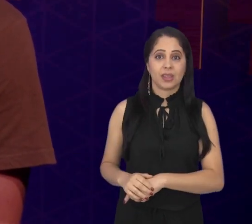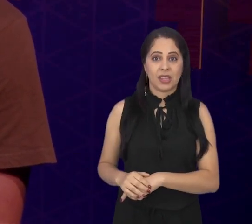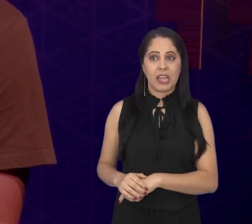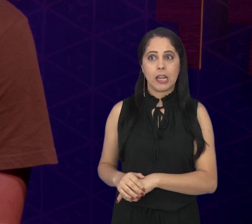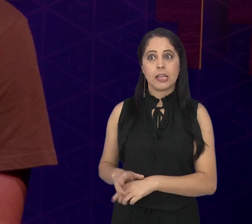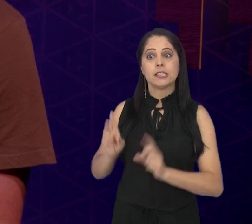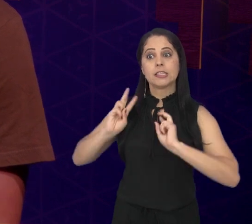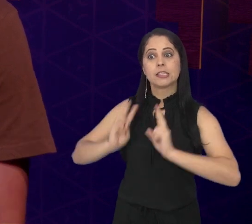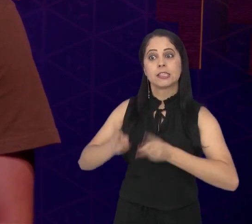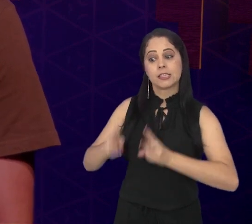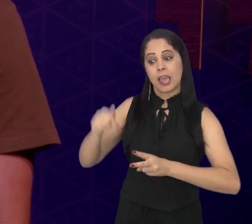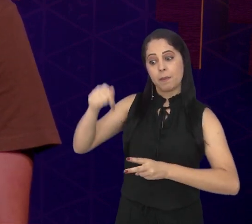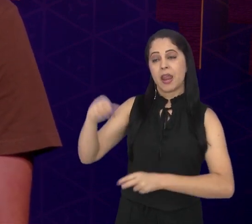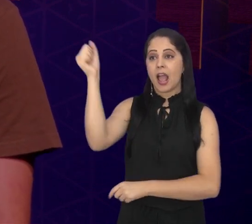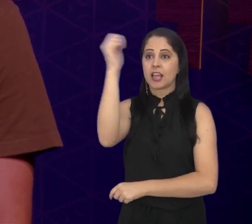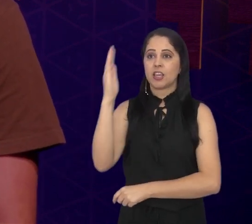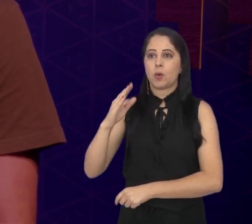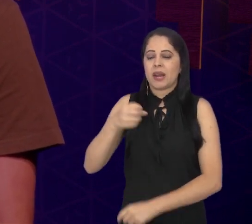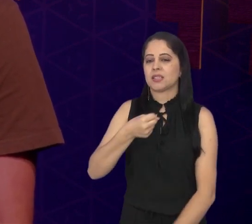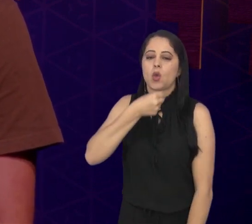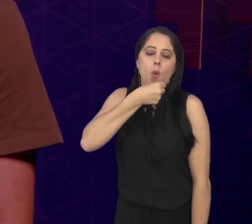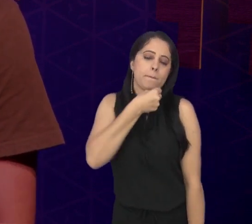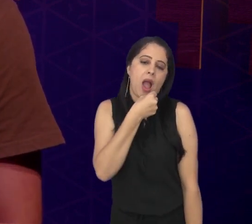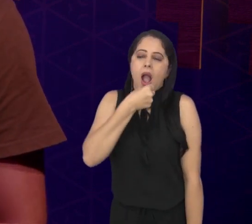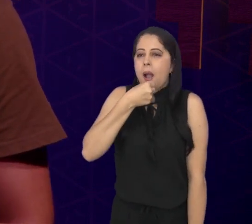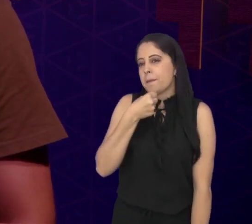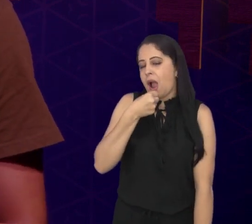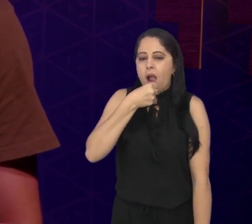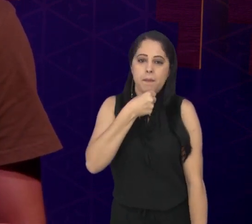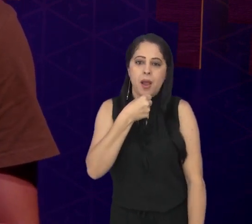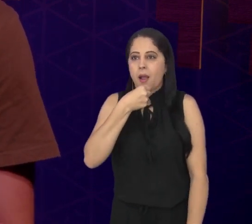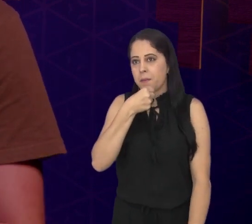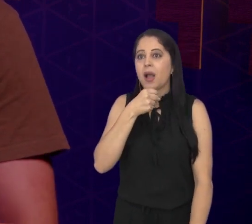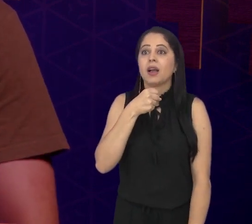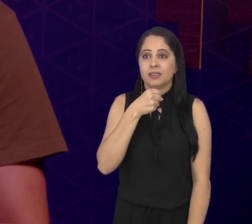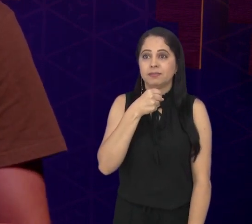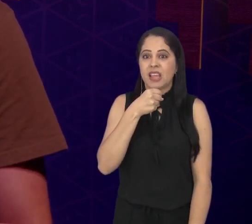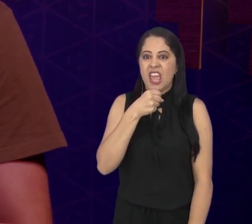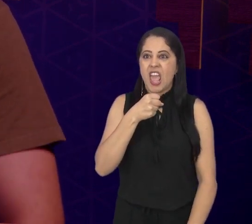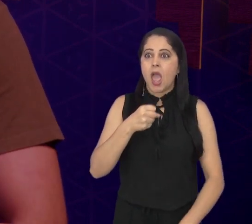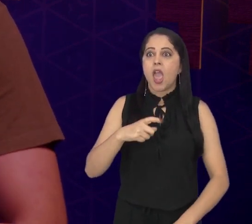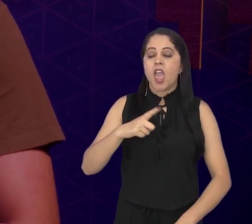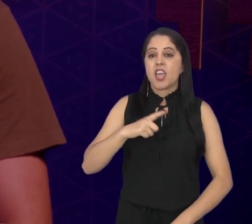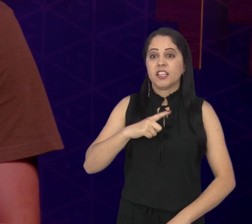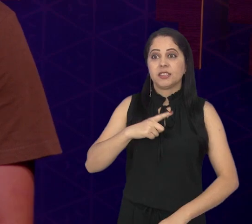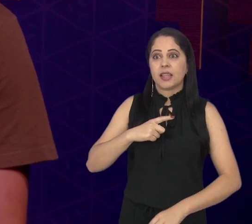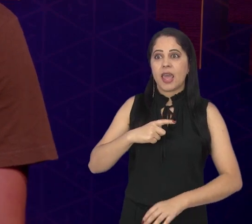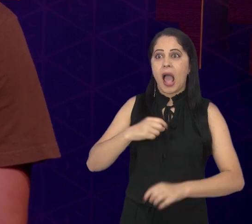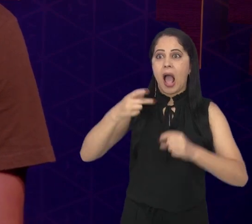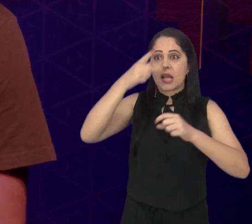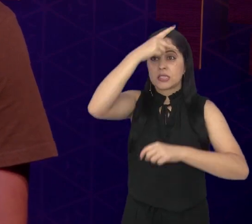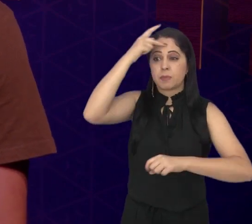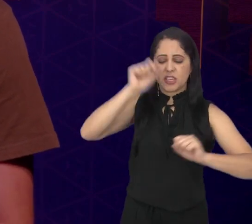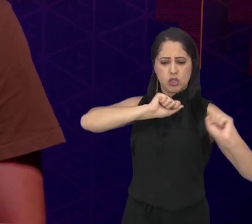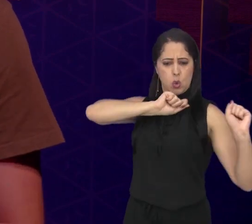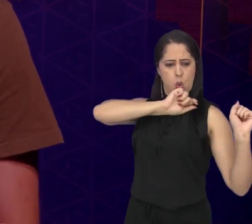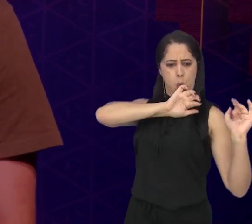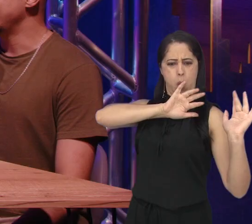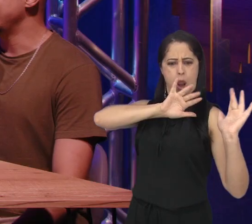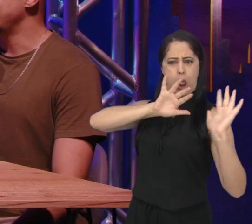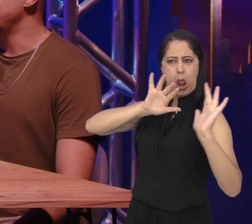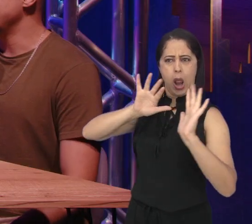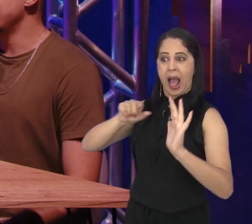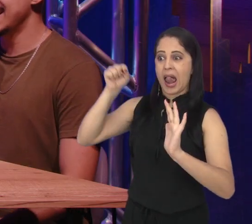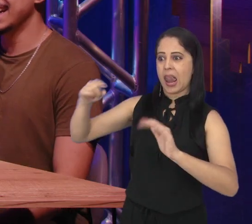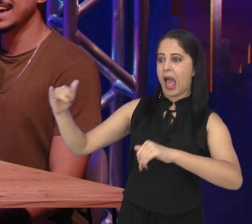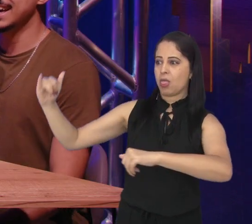Justin Bieber vinha pro Brasil e ele, tipo assim, parava tal, e tinha gente pra caramba, né? A galera ia esperar